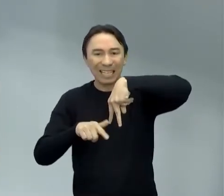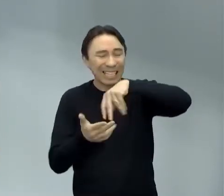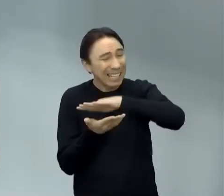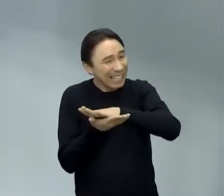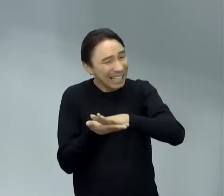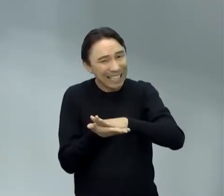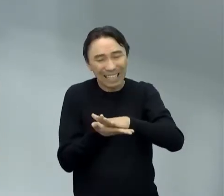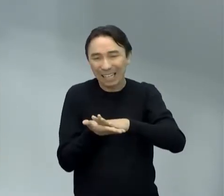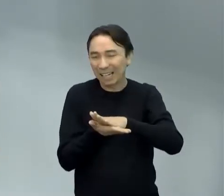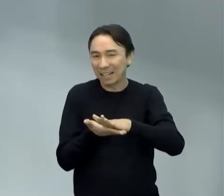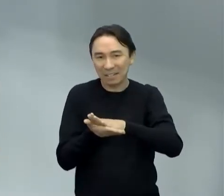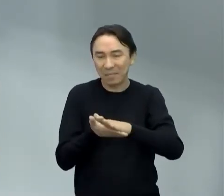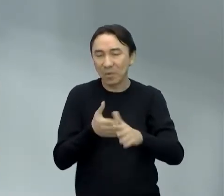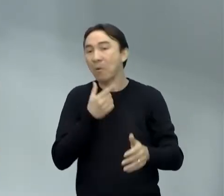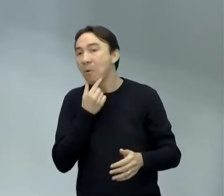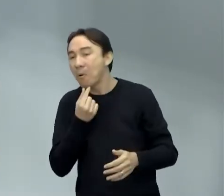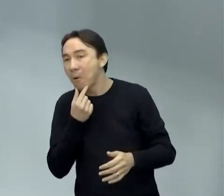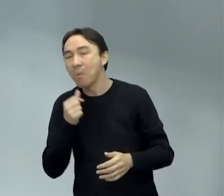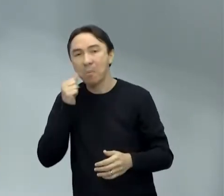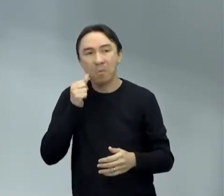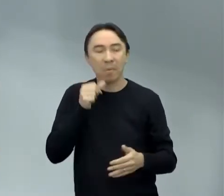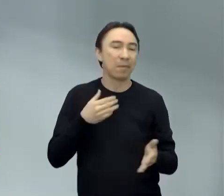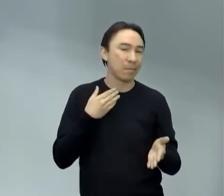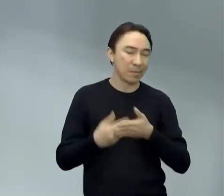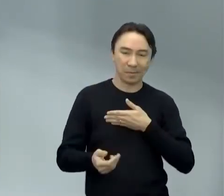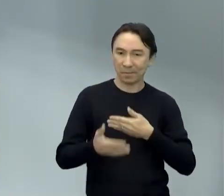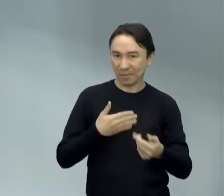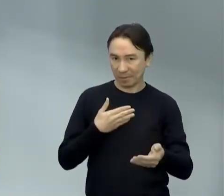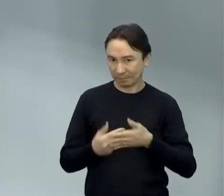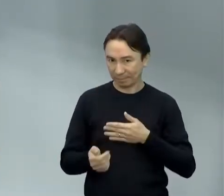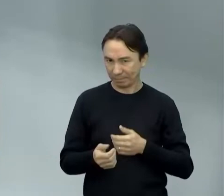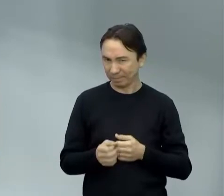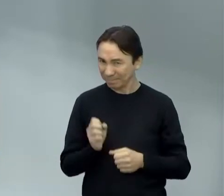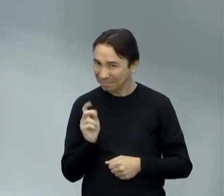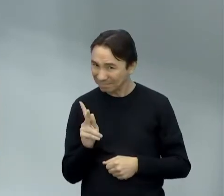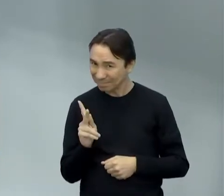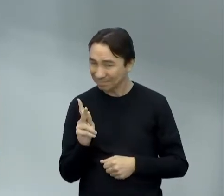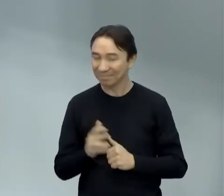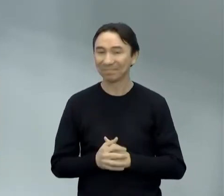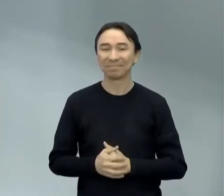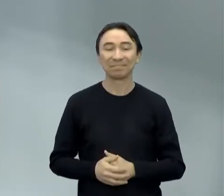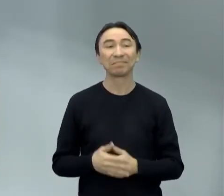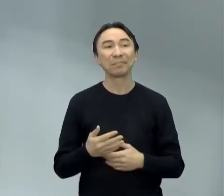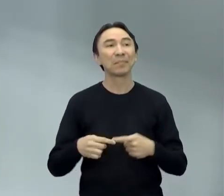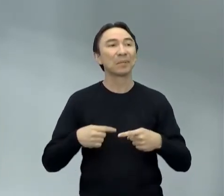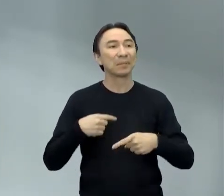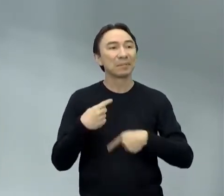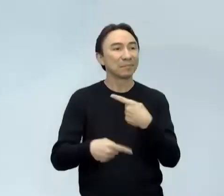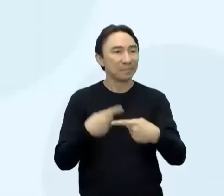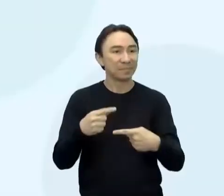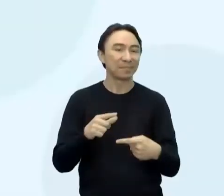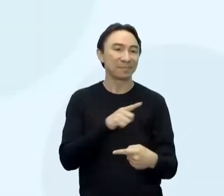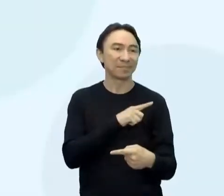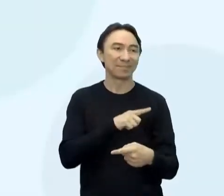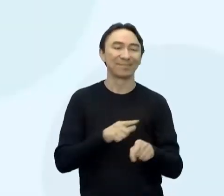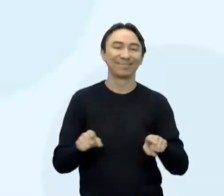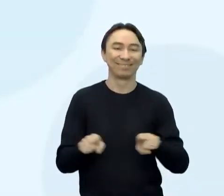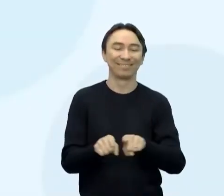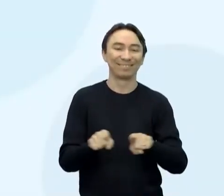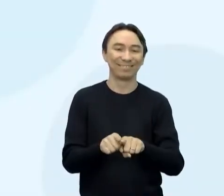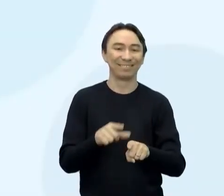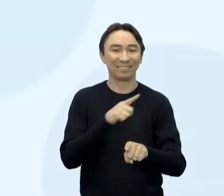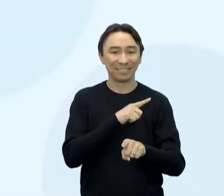é independente do sexo. E aí, gente, né? Prosseguindo, então, a gente tem uma questão